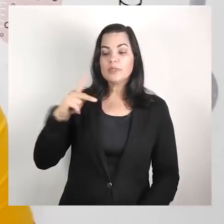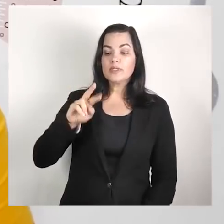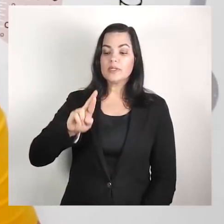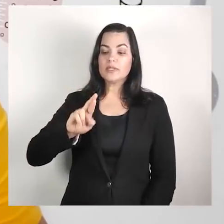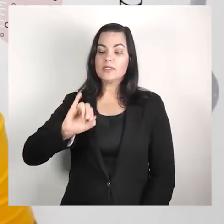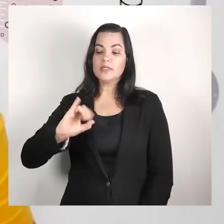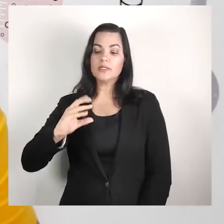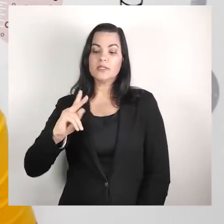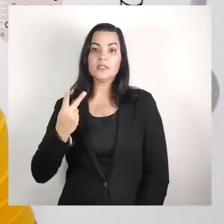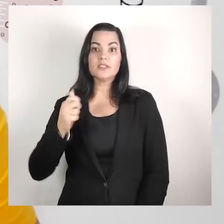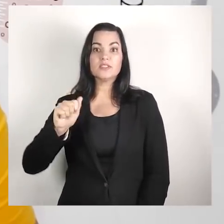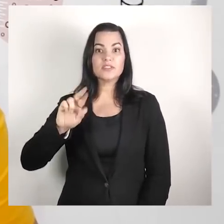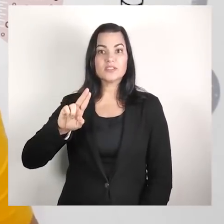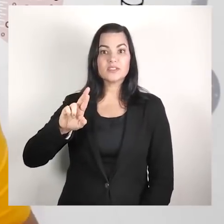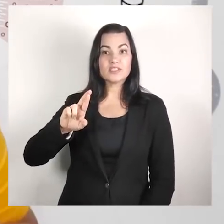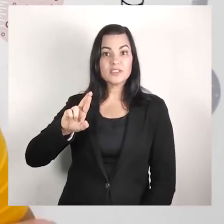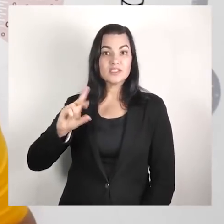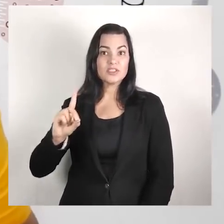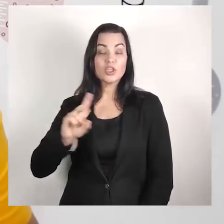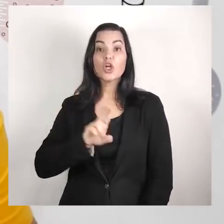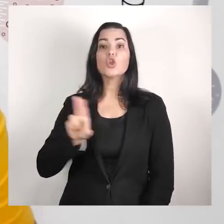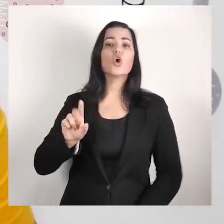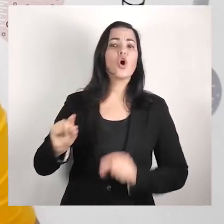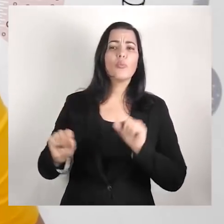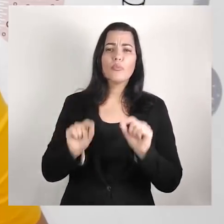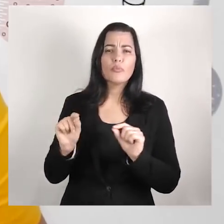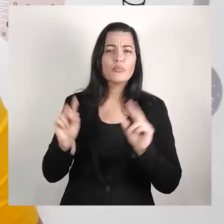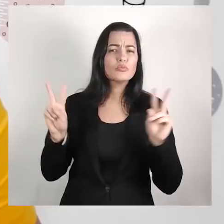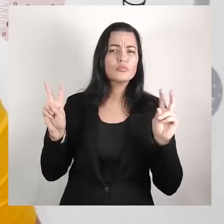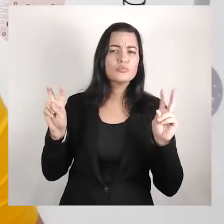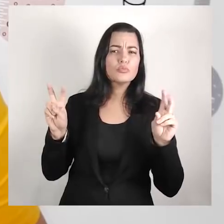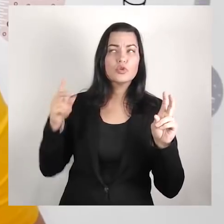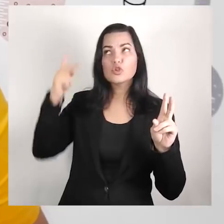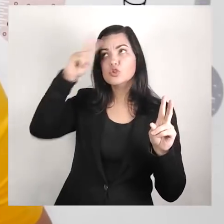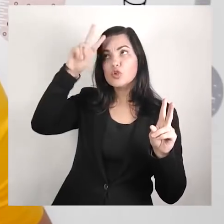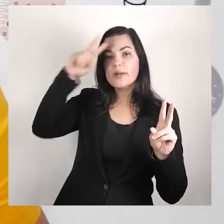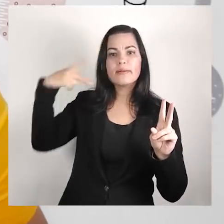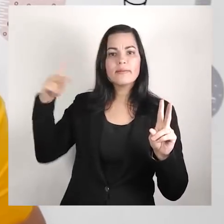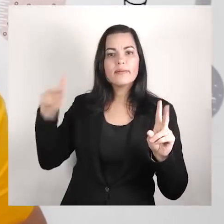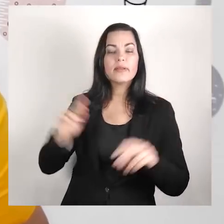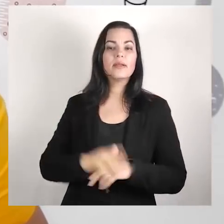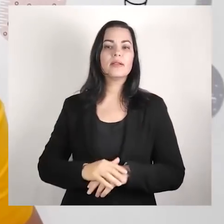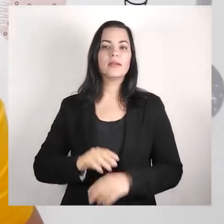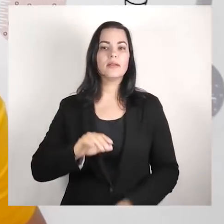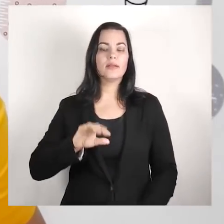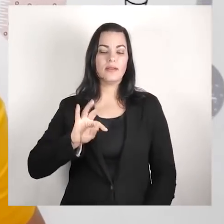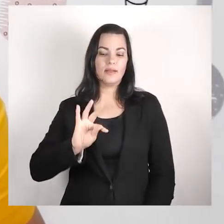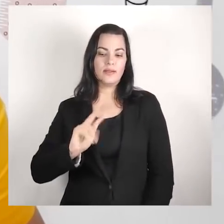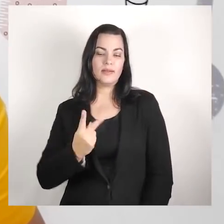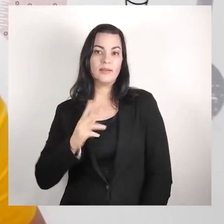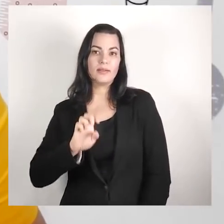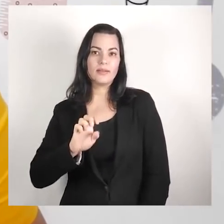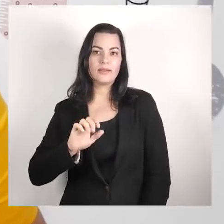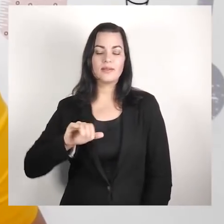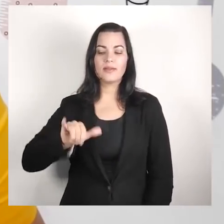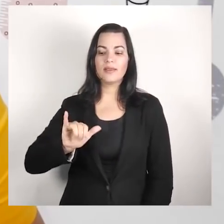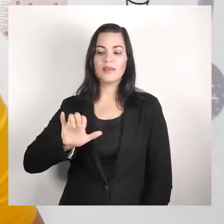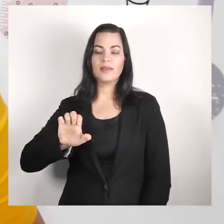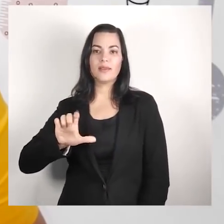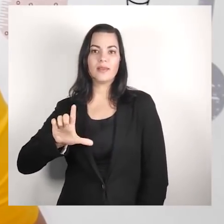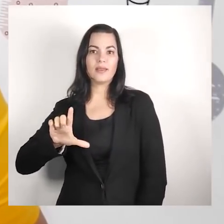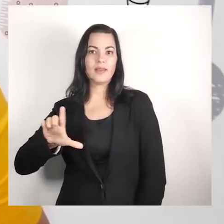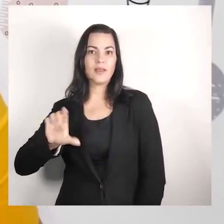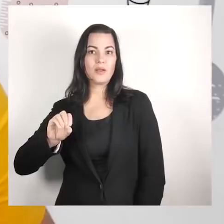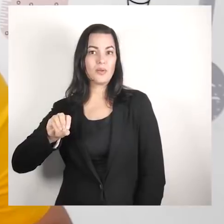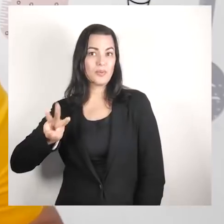da história do gibi que ele criou, da história em quadrinho que ele criou? The Yellow Kid. Olha que